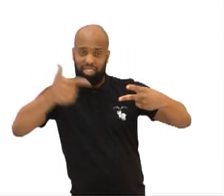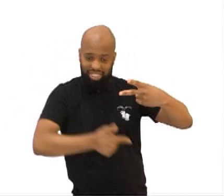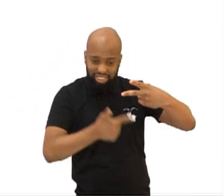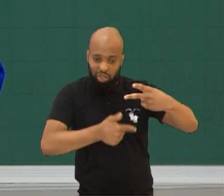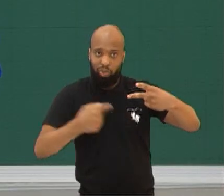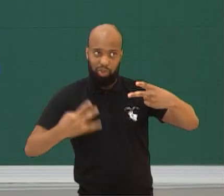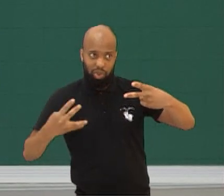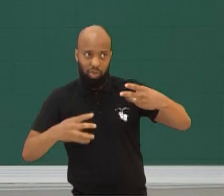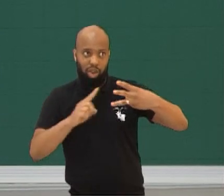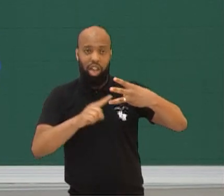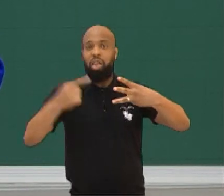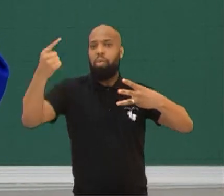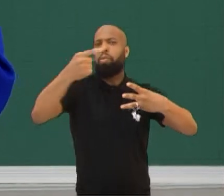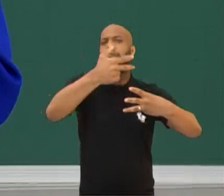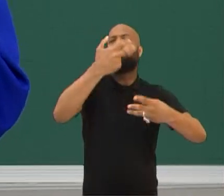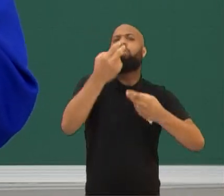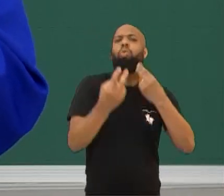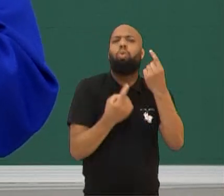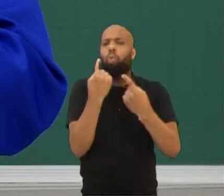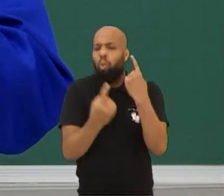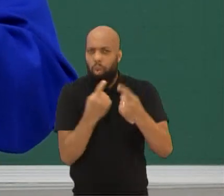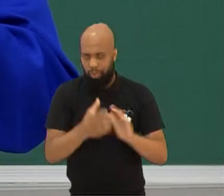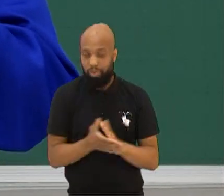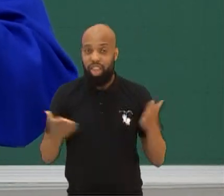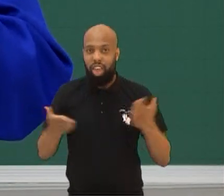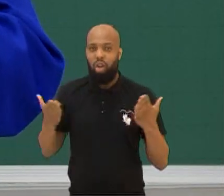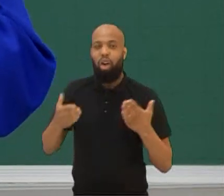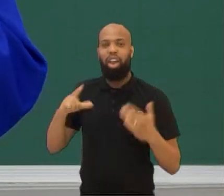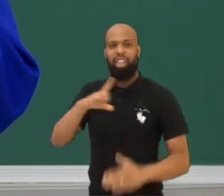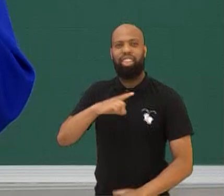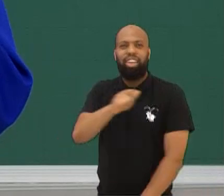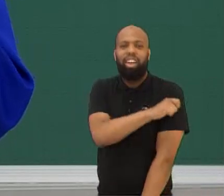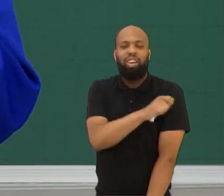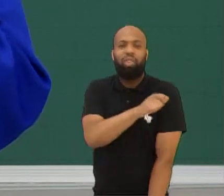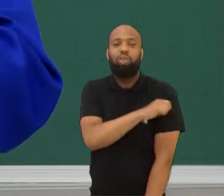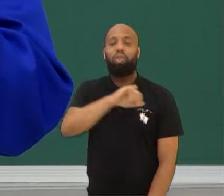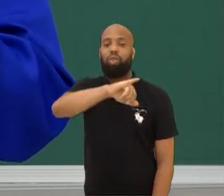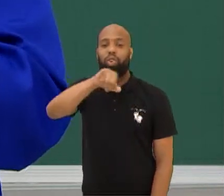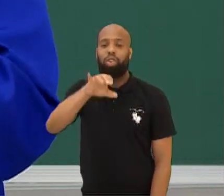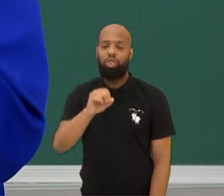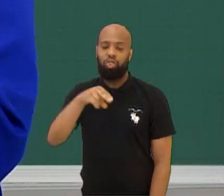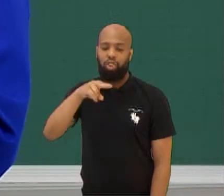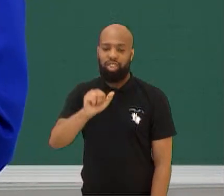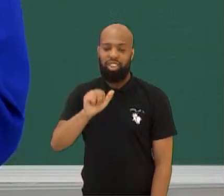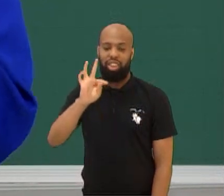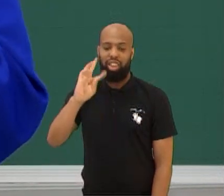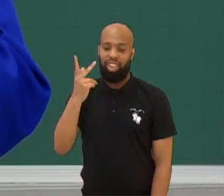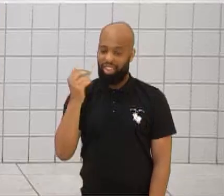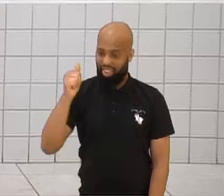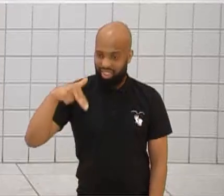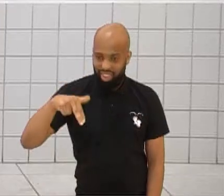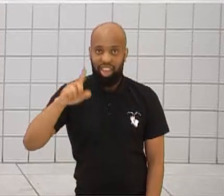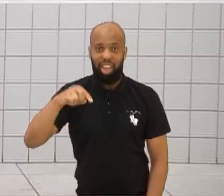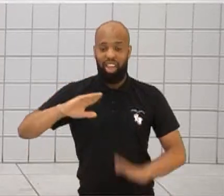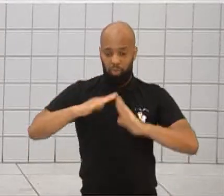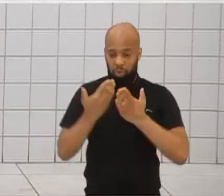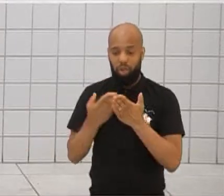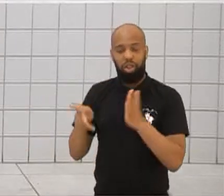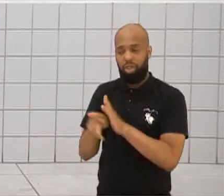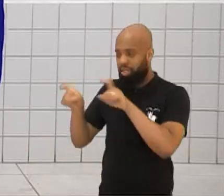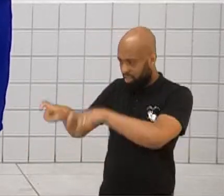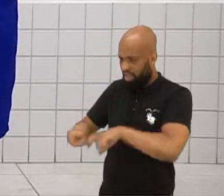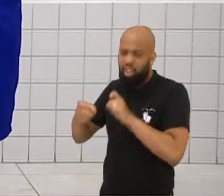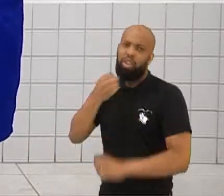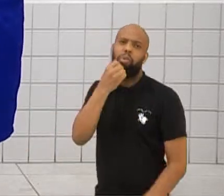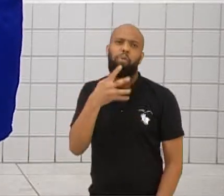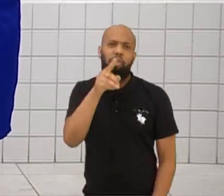eu vou mandar um recado para o Jonathan Henrique Machado, do Colégio Estadual do Campo. Ô, galerinha do Campo participando em peso Tão nas legal, aulas de muito matemática. bom quando vocês